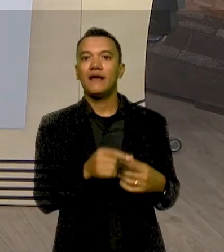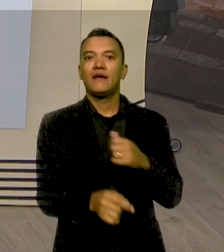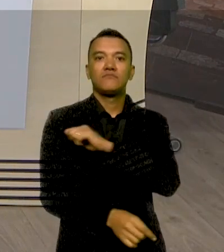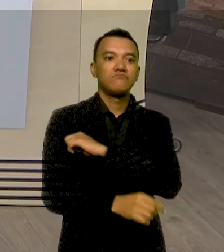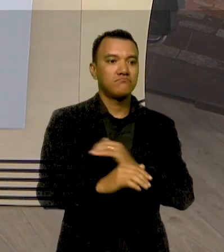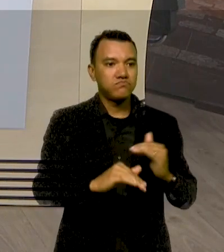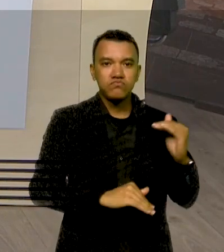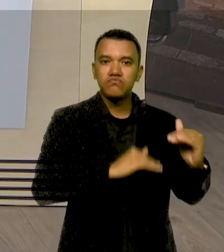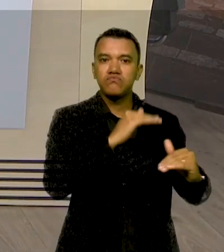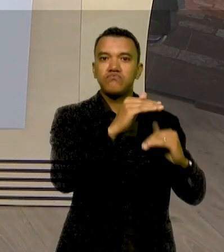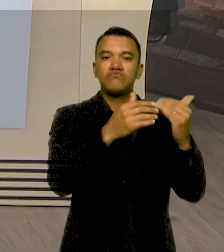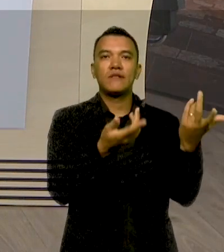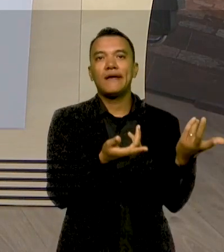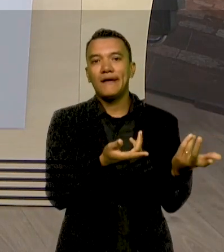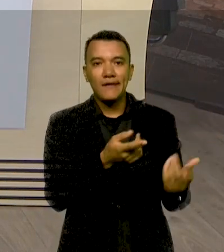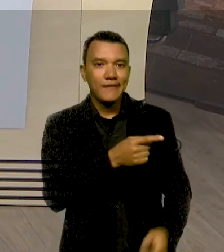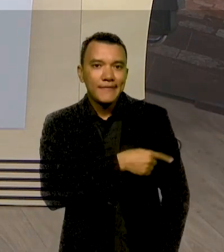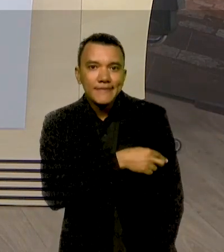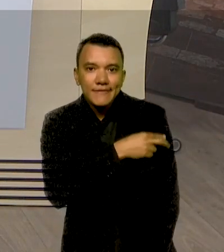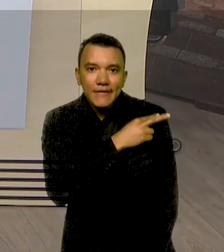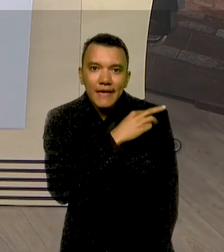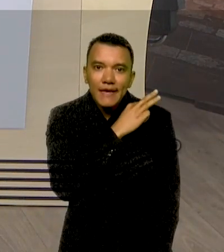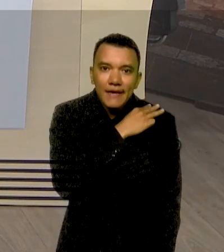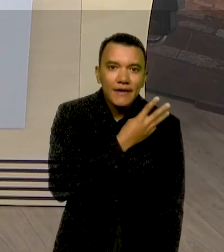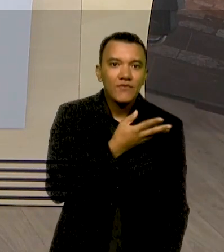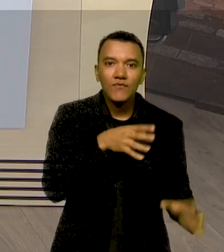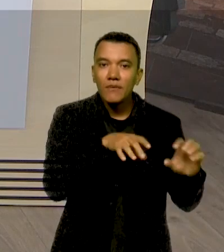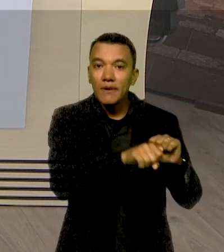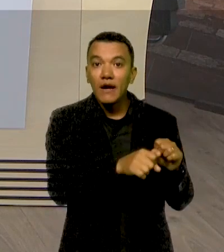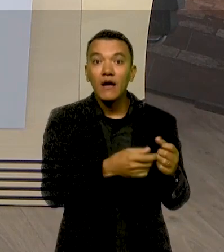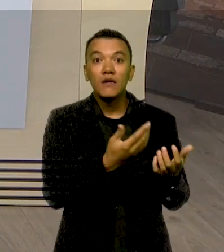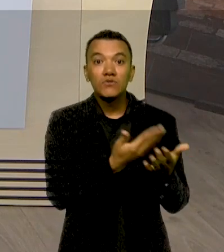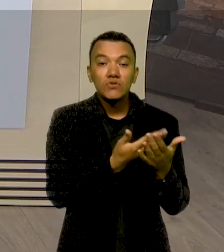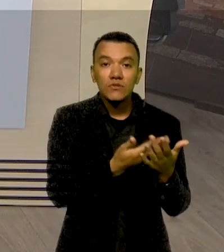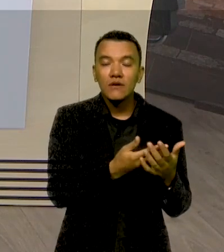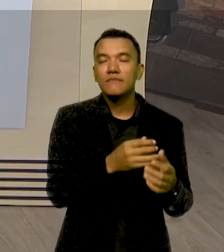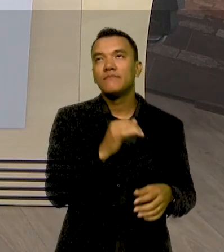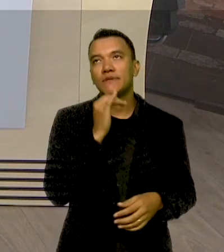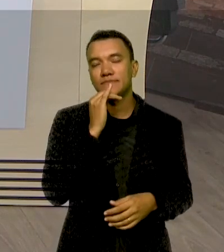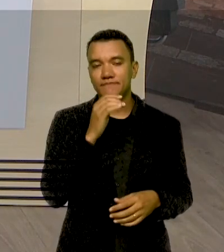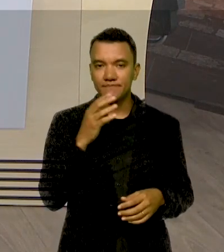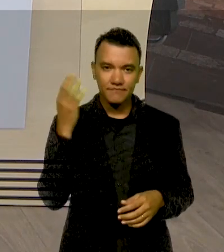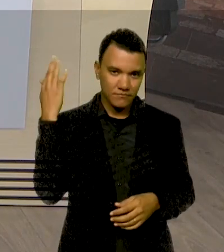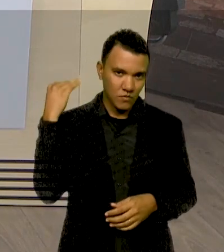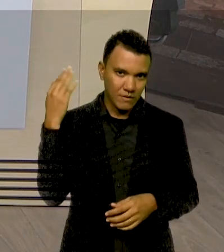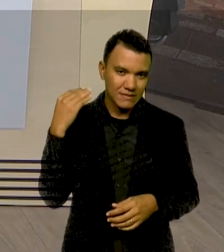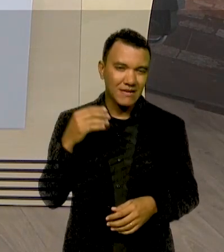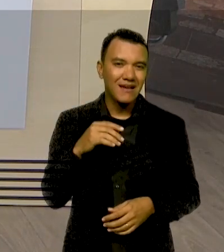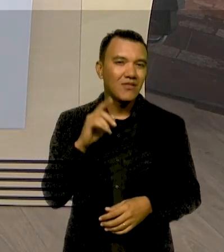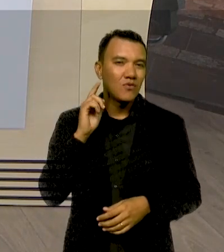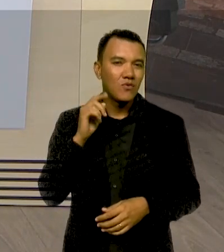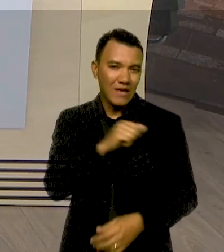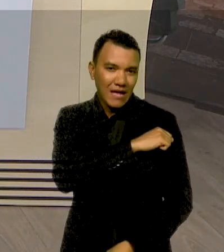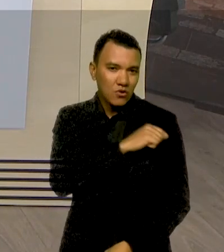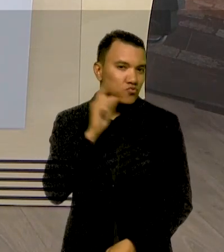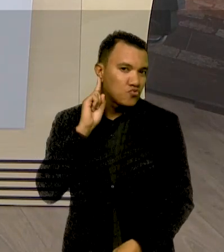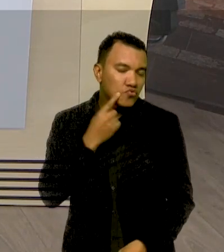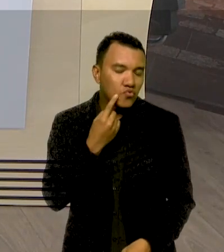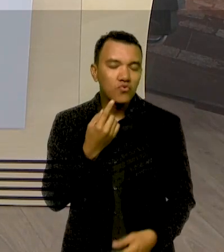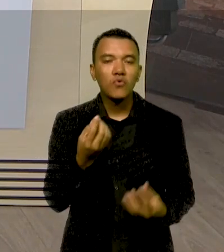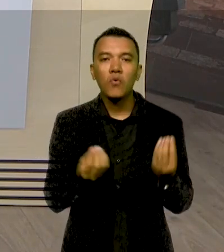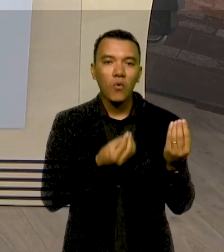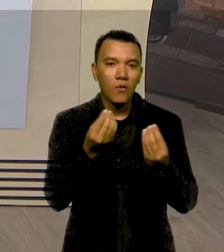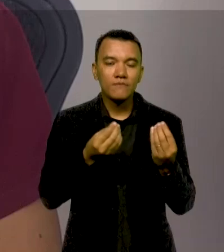avançar nas séries, até que chegou o momento, e eles estudavam em turmas, né, as primeiras turmas ali